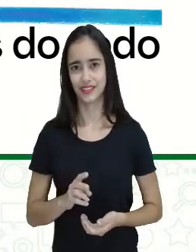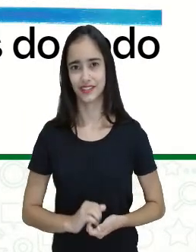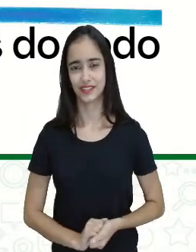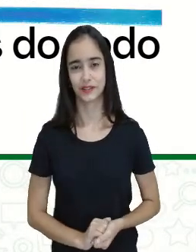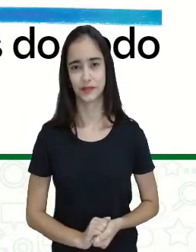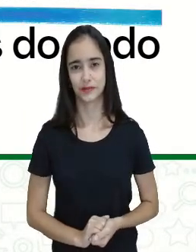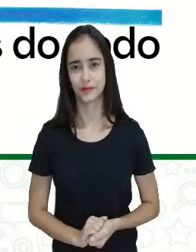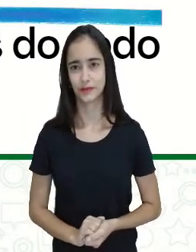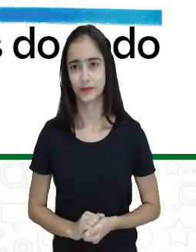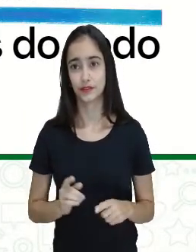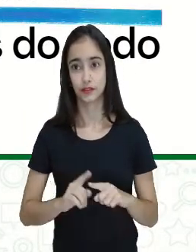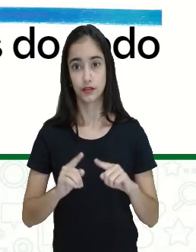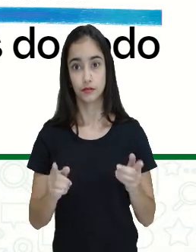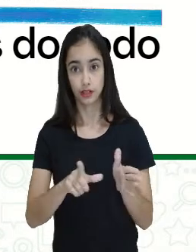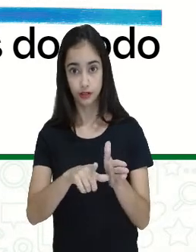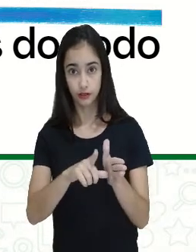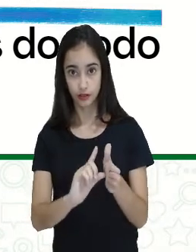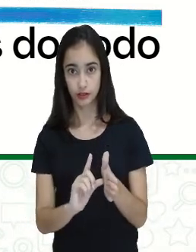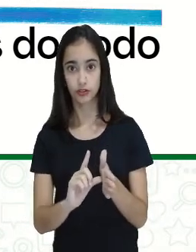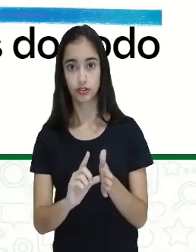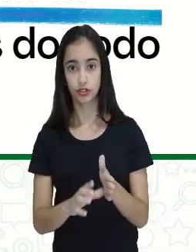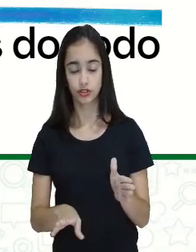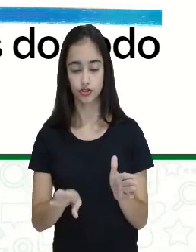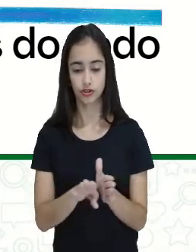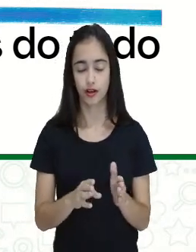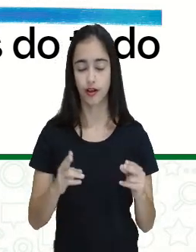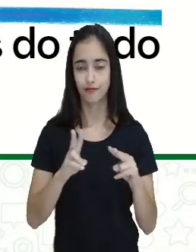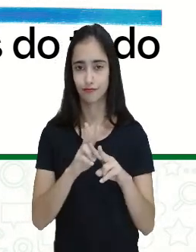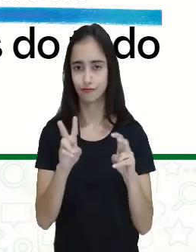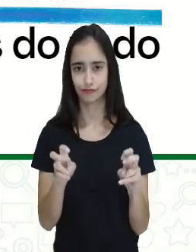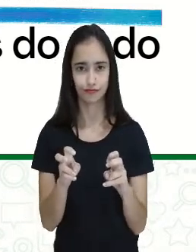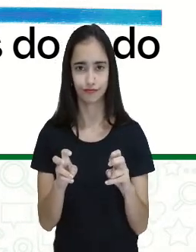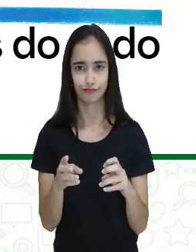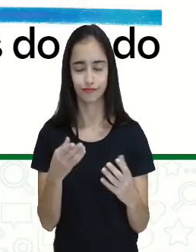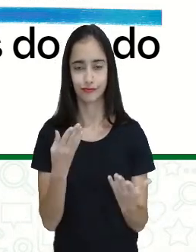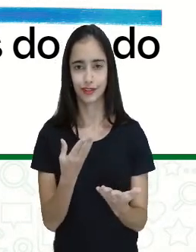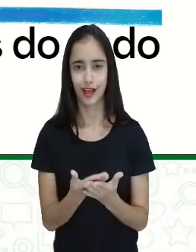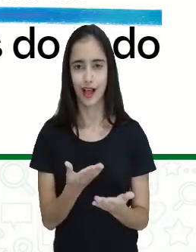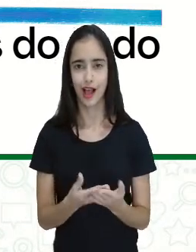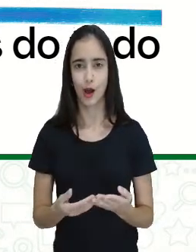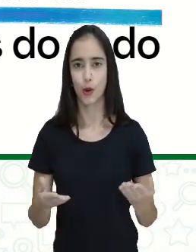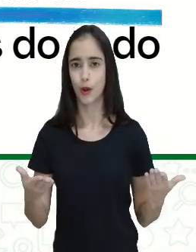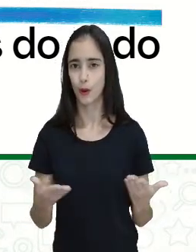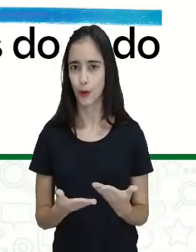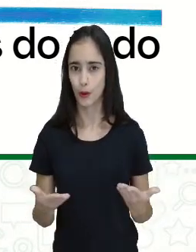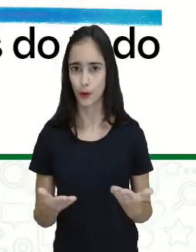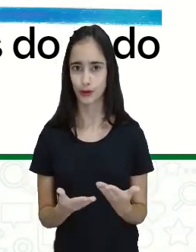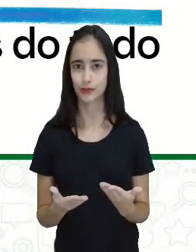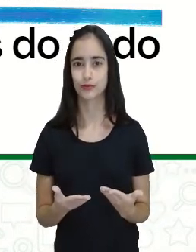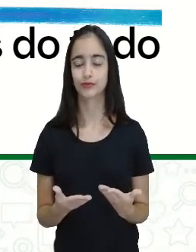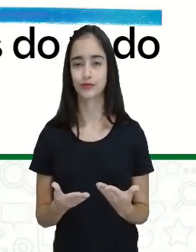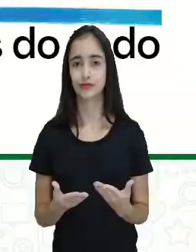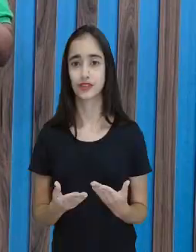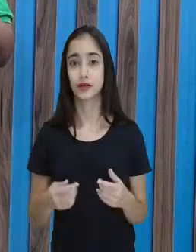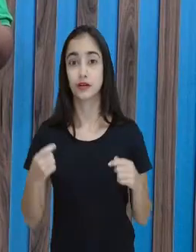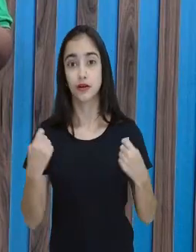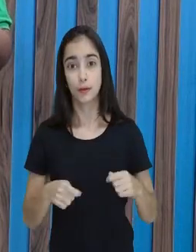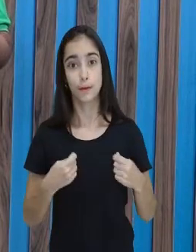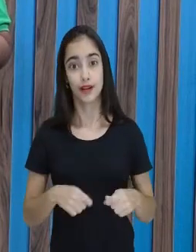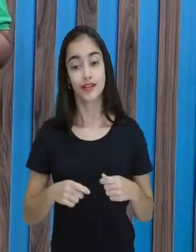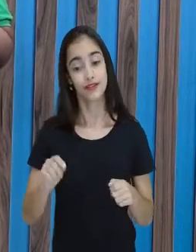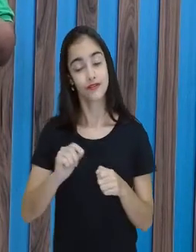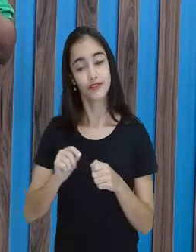Pronto, mas antes de chegar no tema da aula de hoje, frações equivalentes, é necessário fazer uma